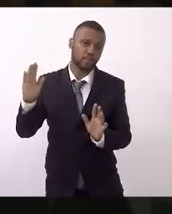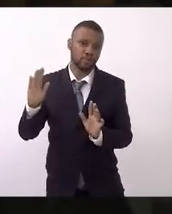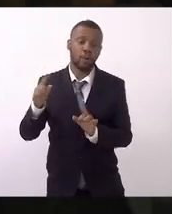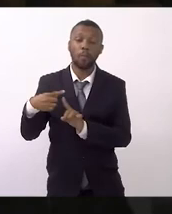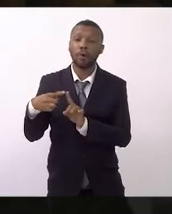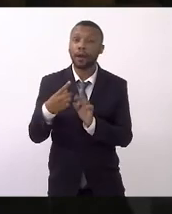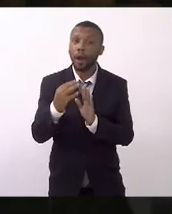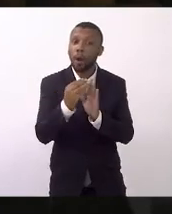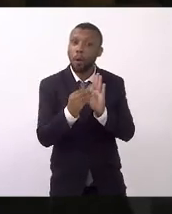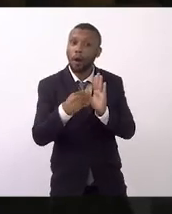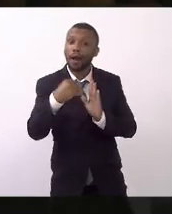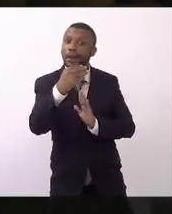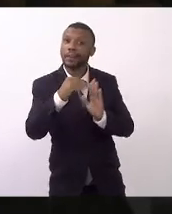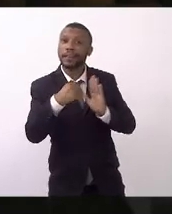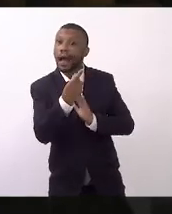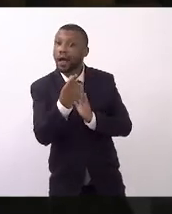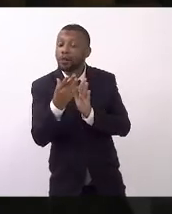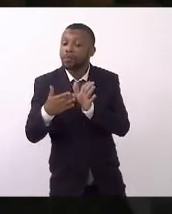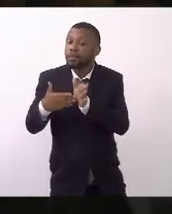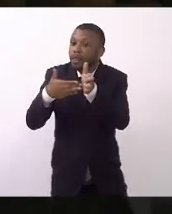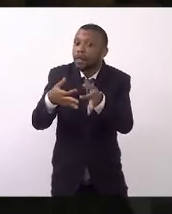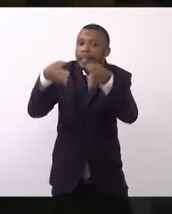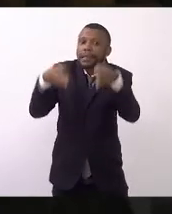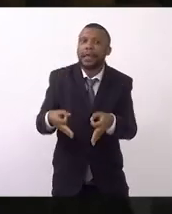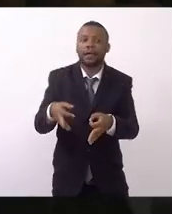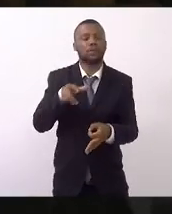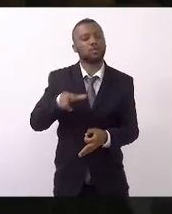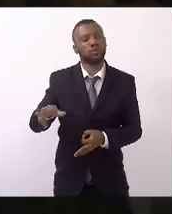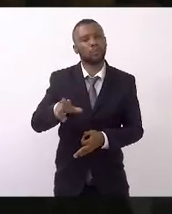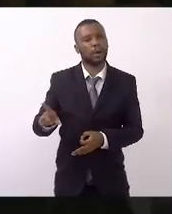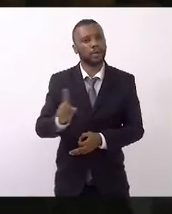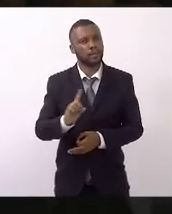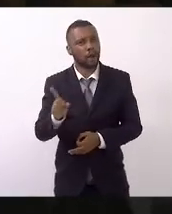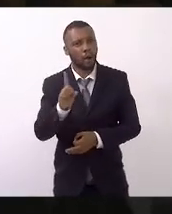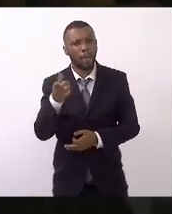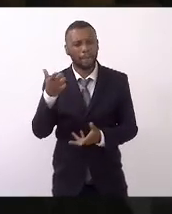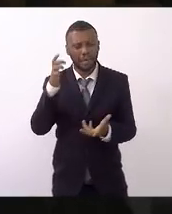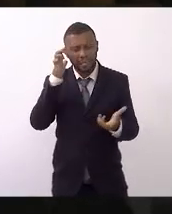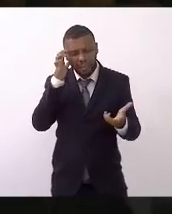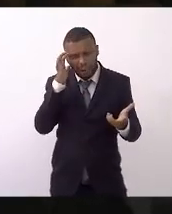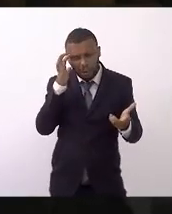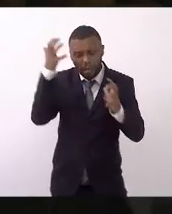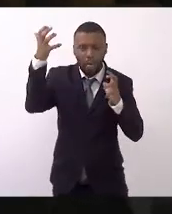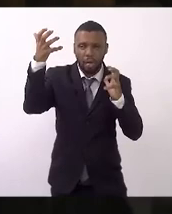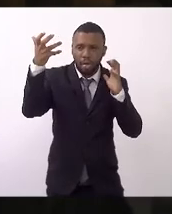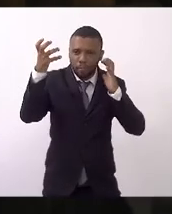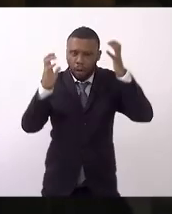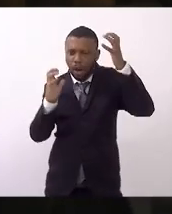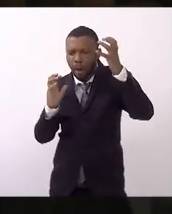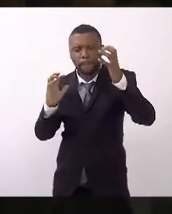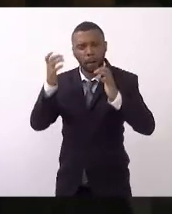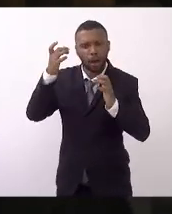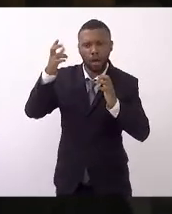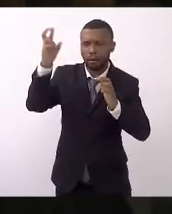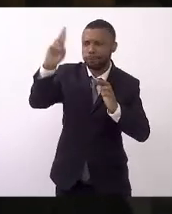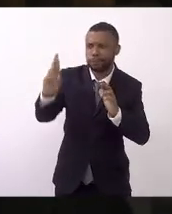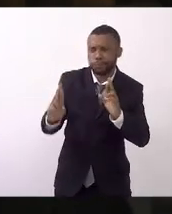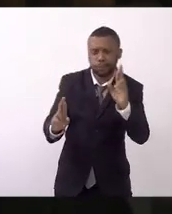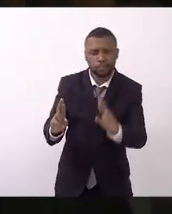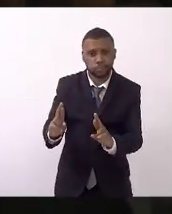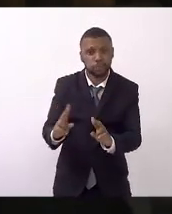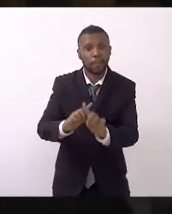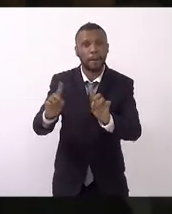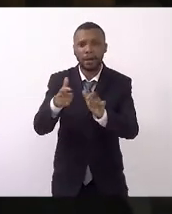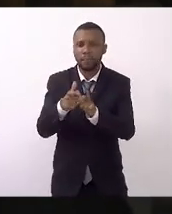calendário não é tão rígido assim para as intempéries. Mas cada vez mais